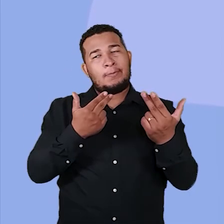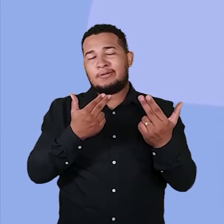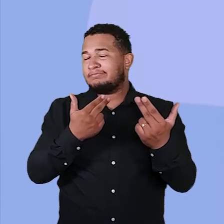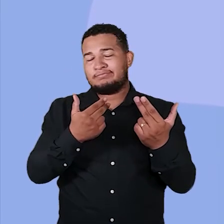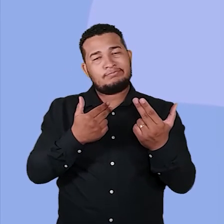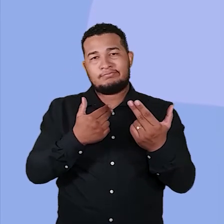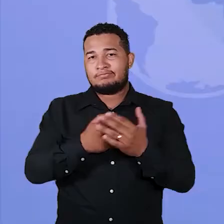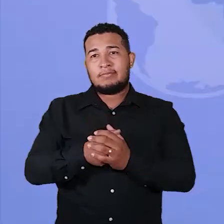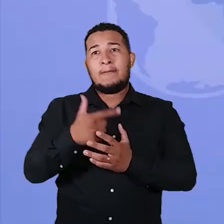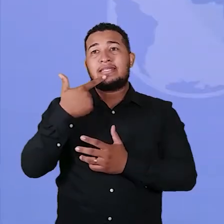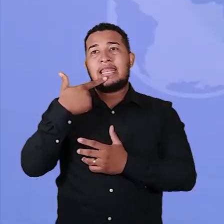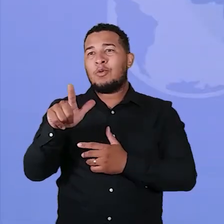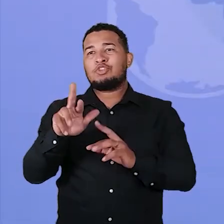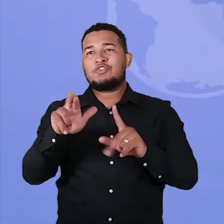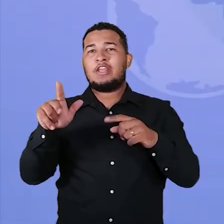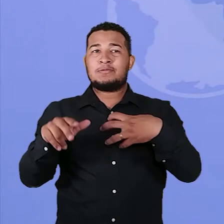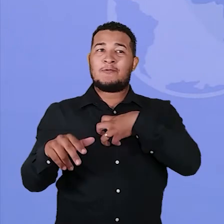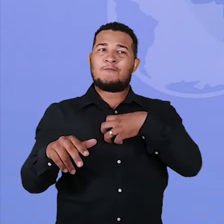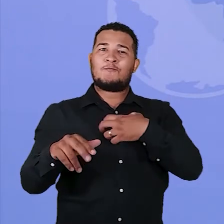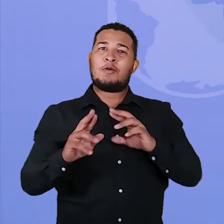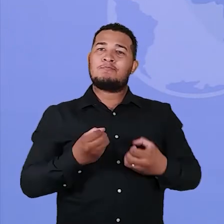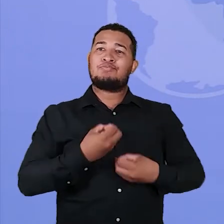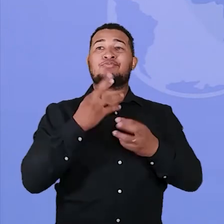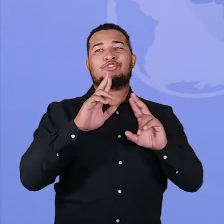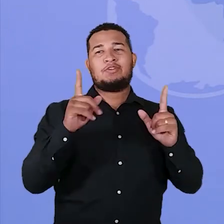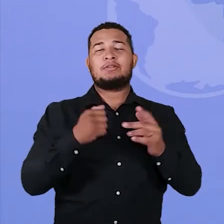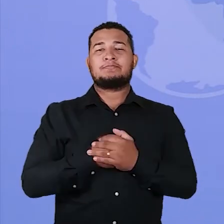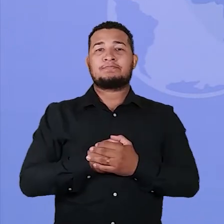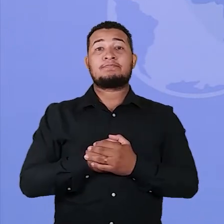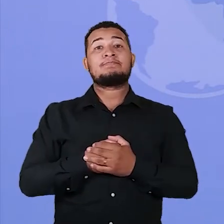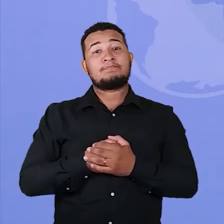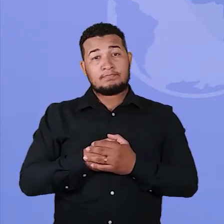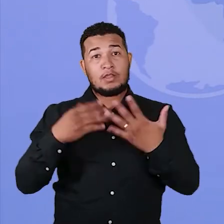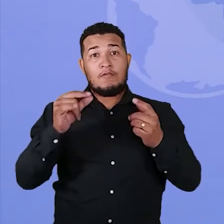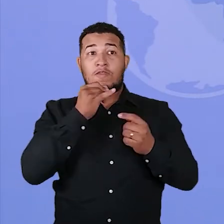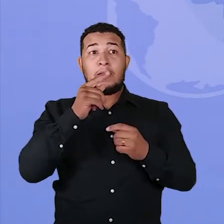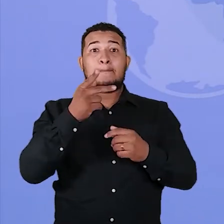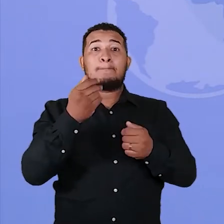mesma língua. Então o que está falando essa